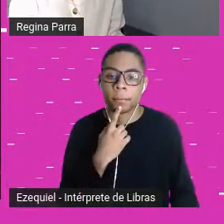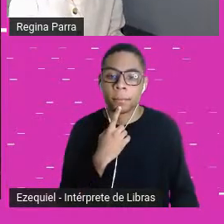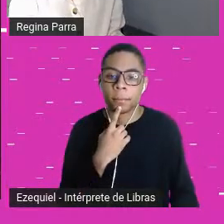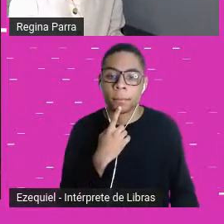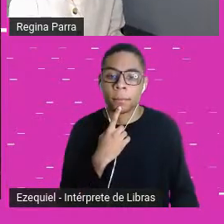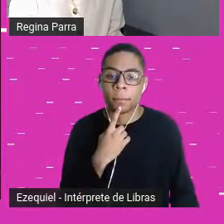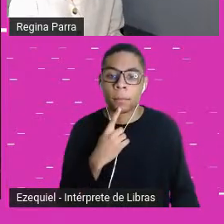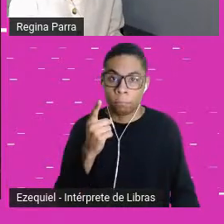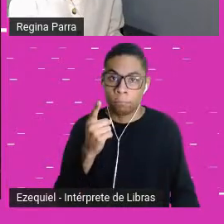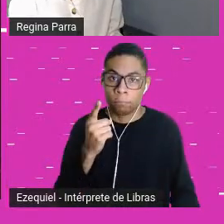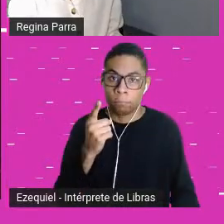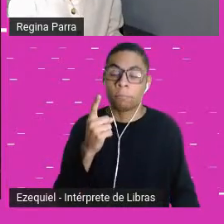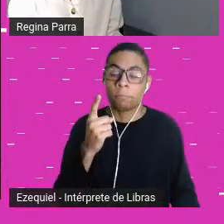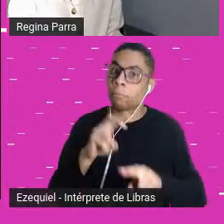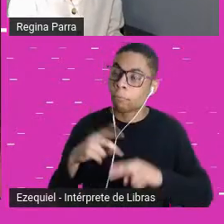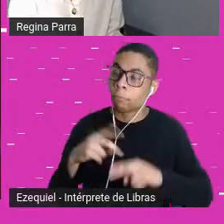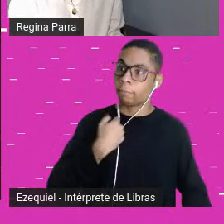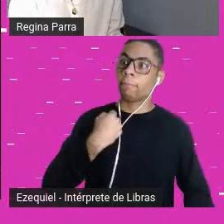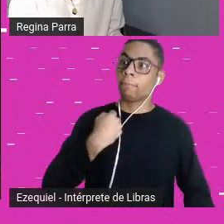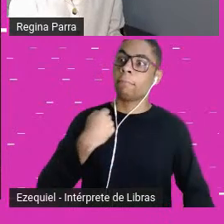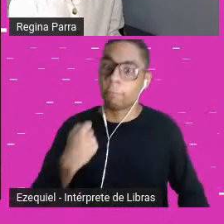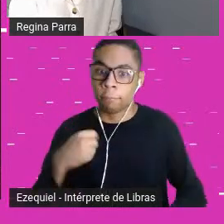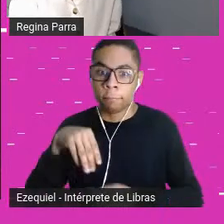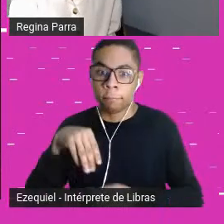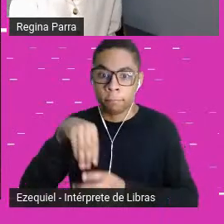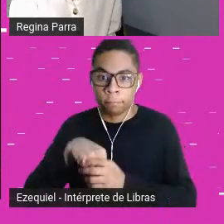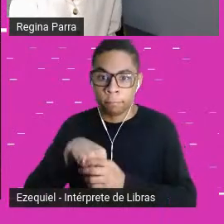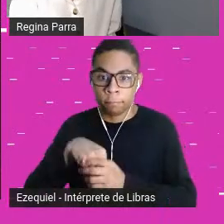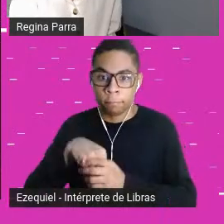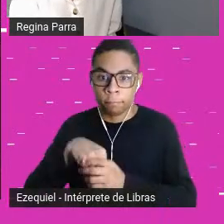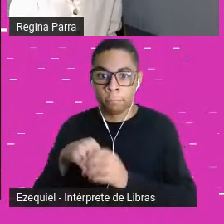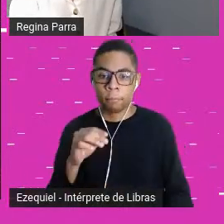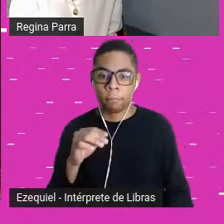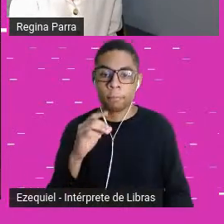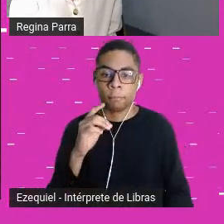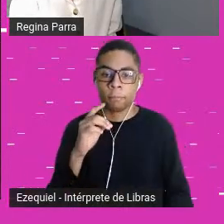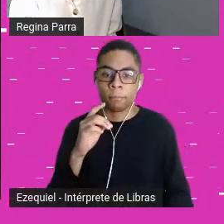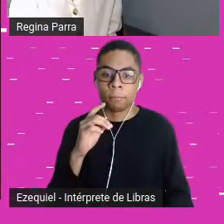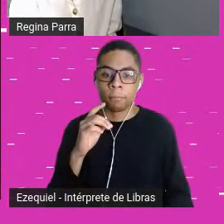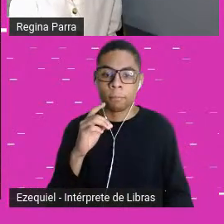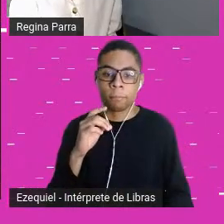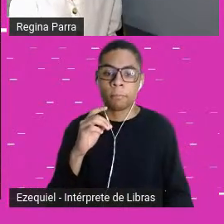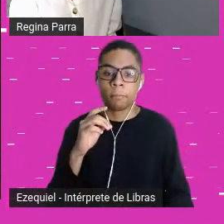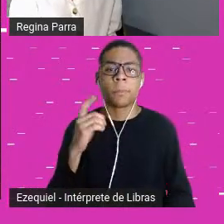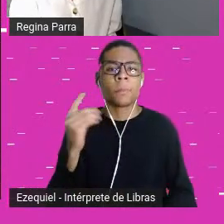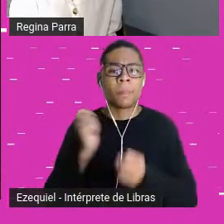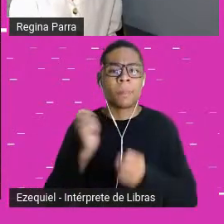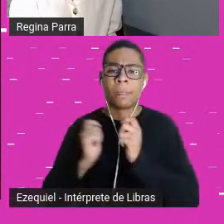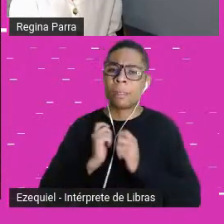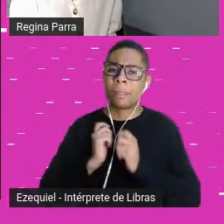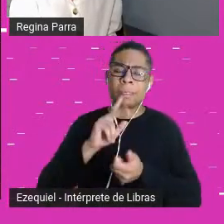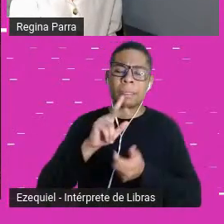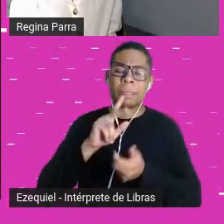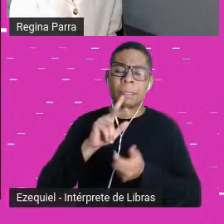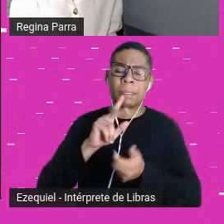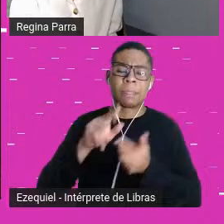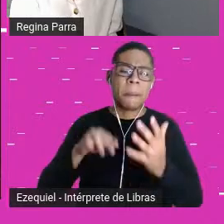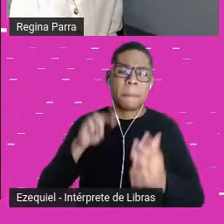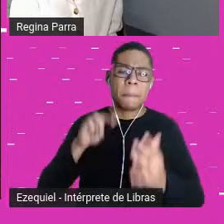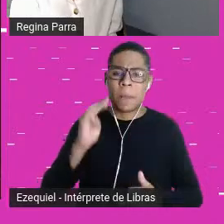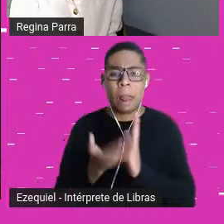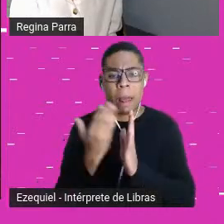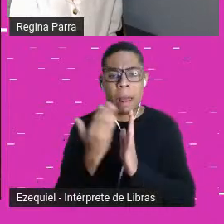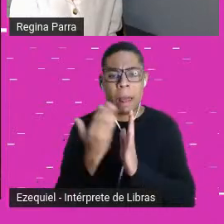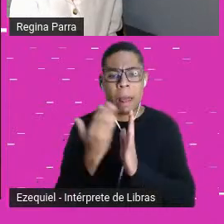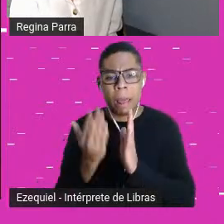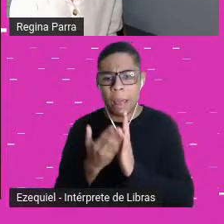CPT e começou a me oferecer milhões de coisas, milhões de livros, me preparando para o que viria